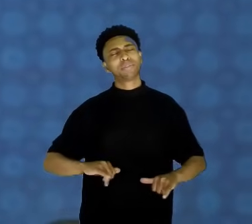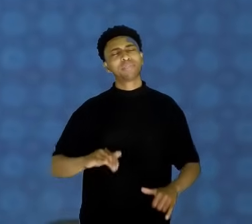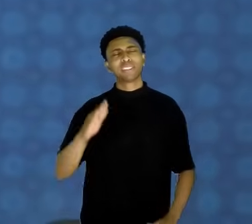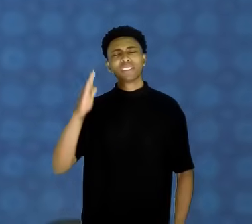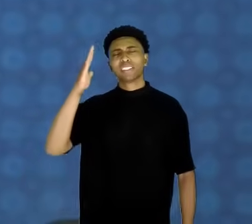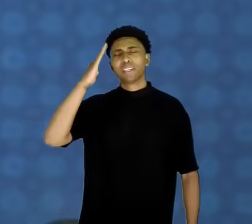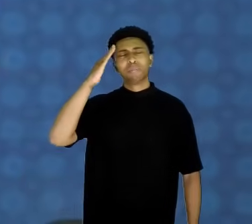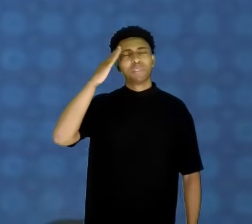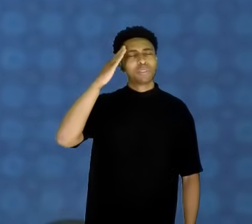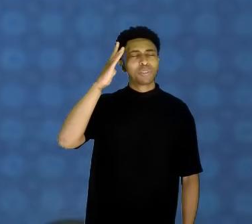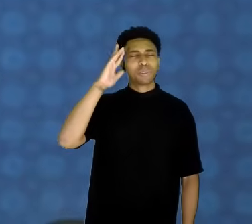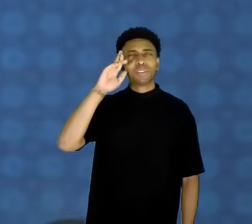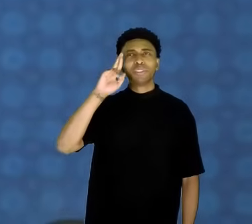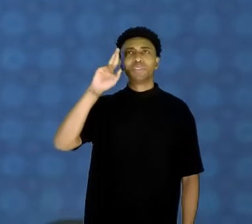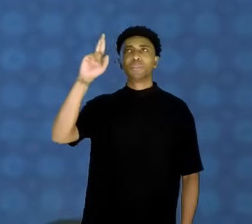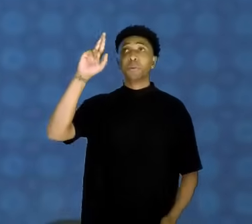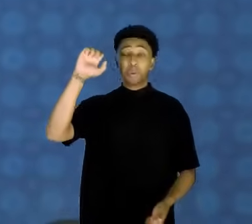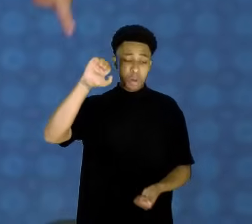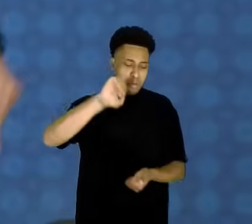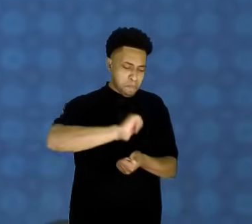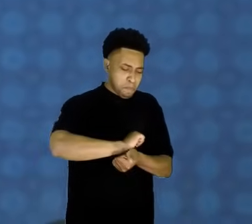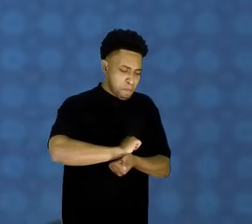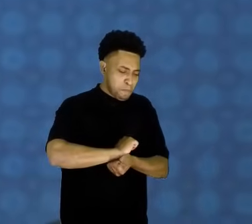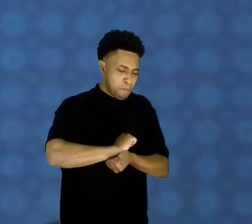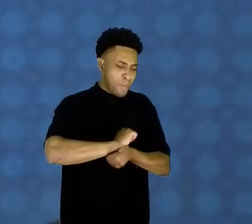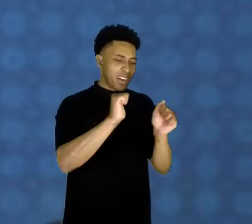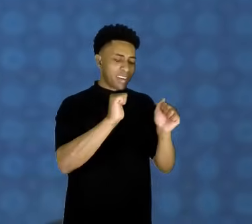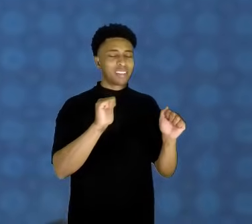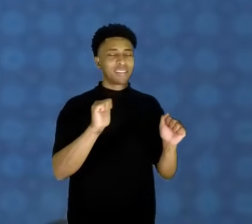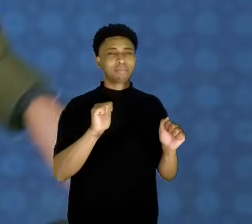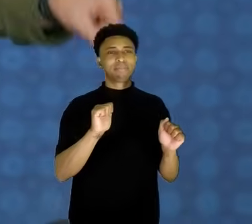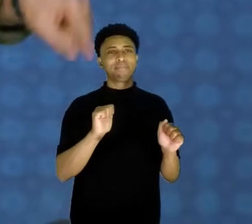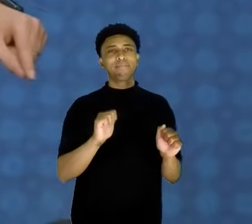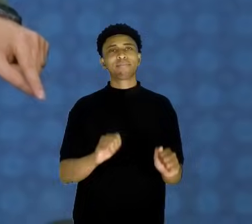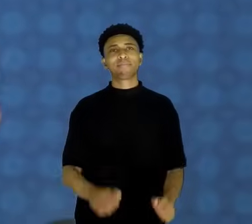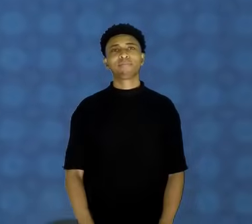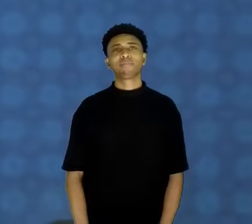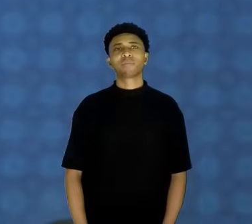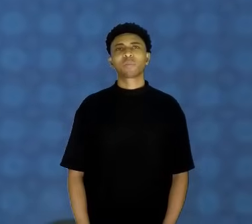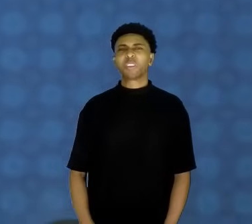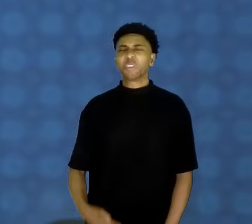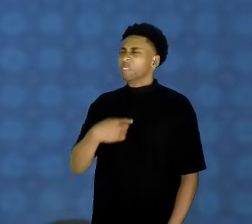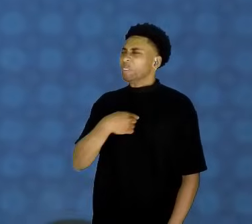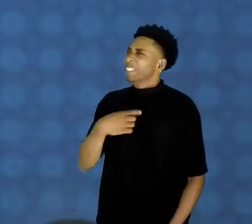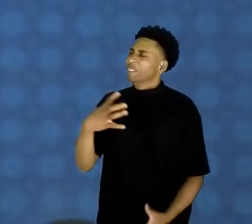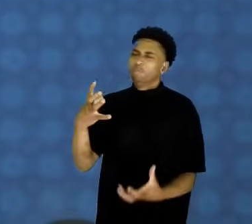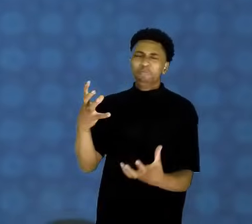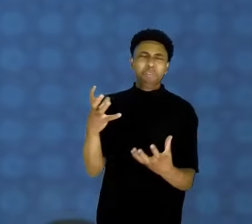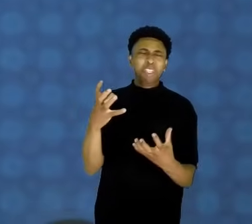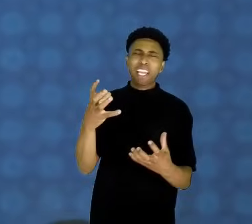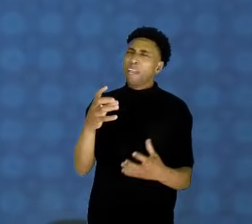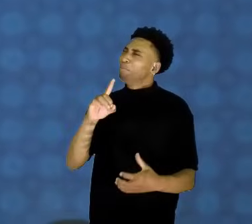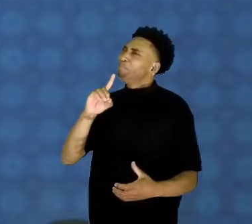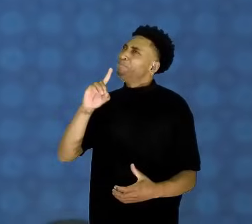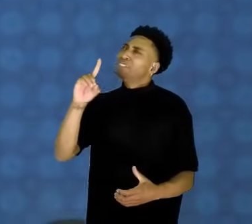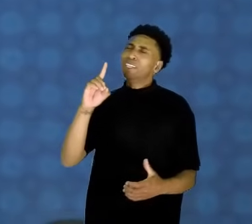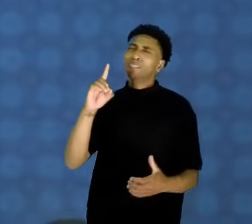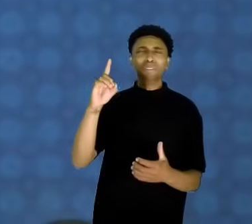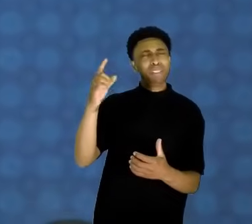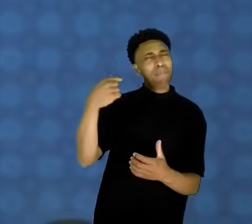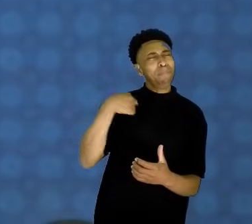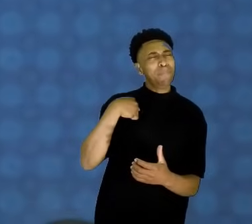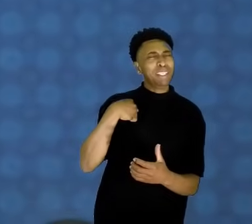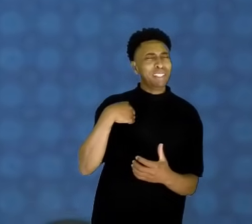mal. Eu me recuso a desistir. Eu me recuso a desistir. Os exames estão piorando, mas eu me